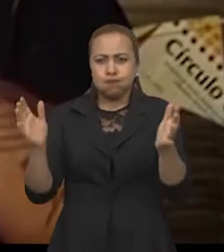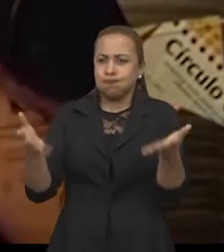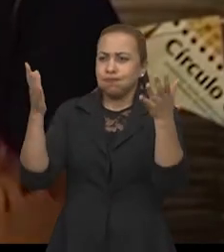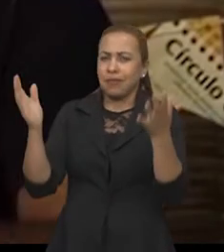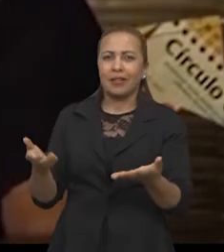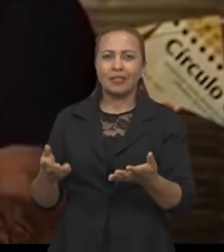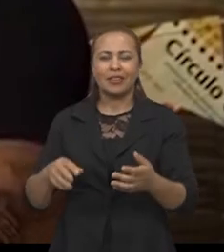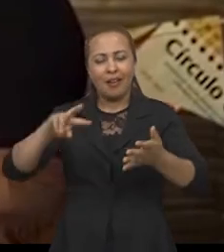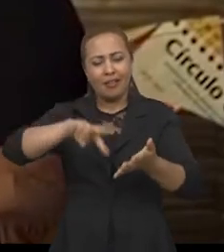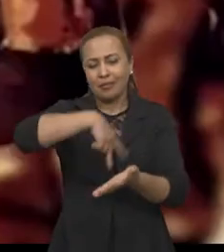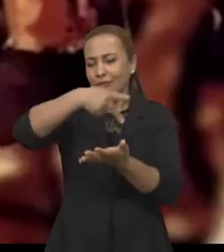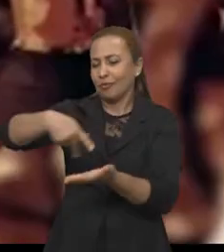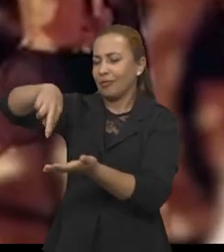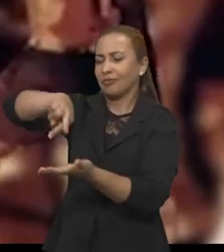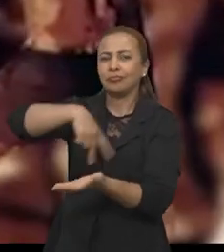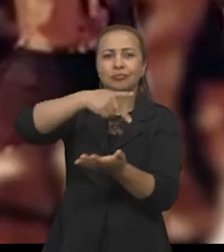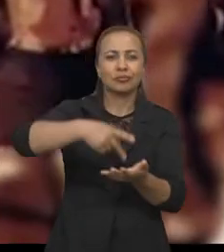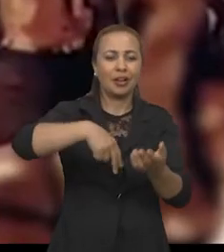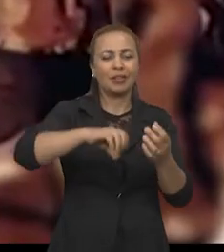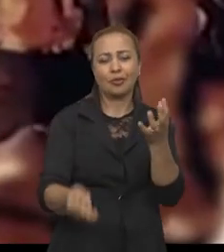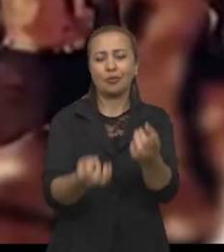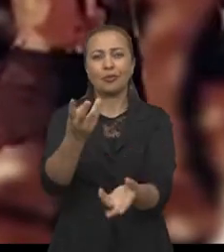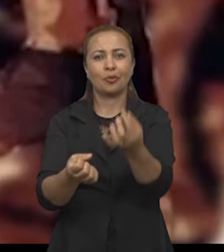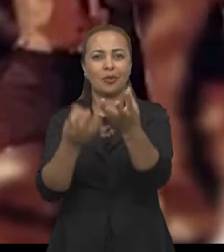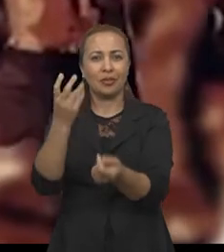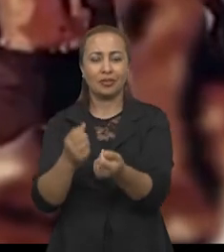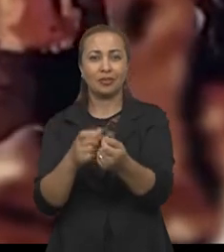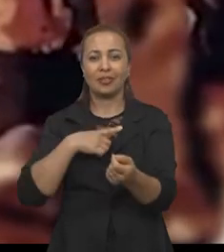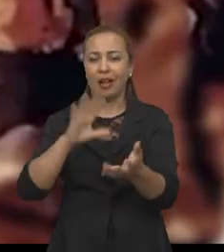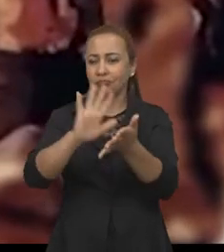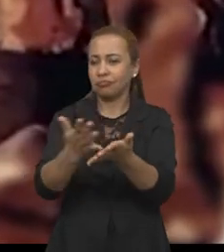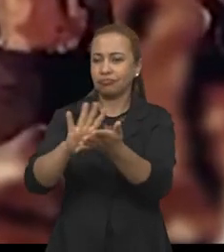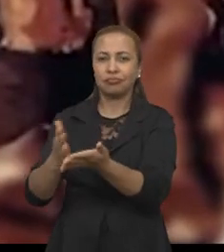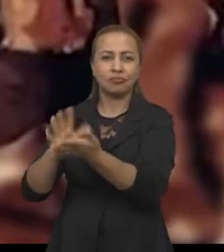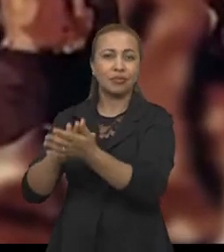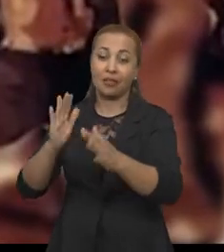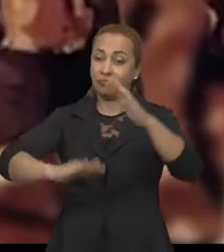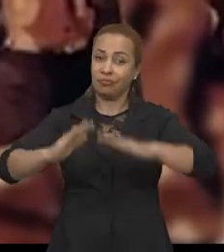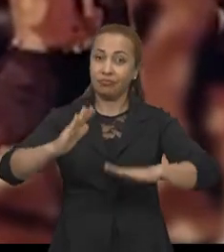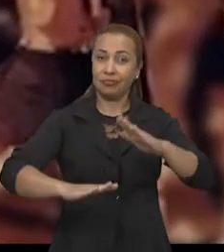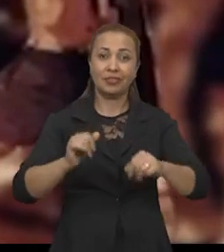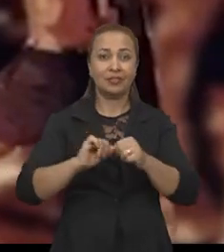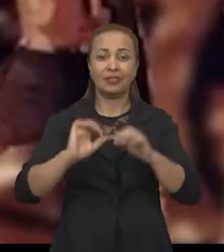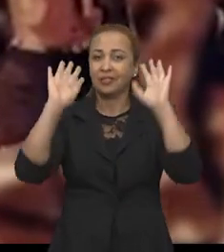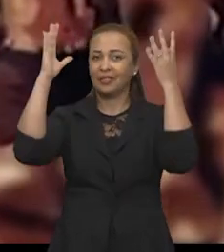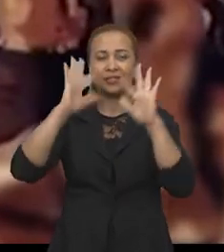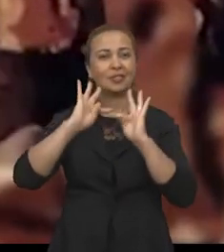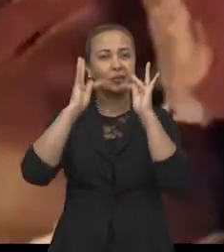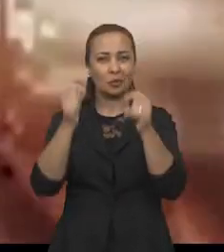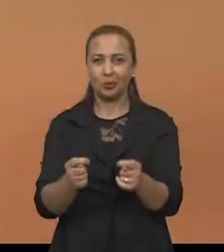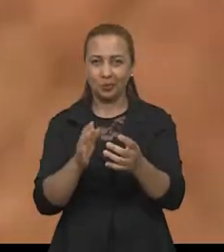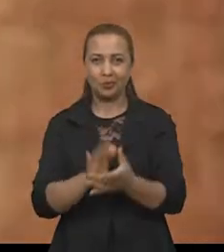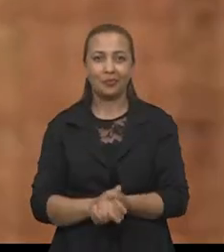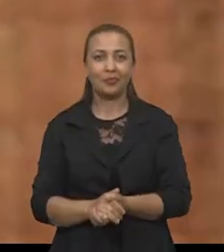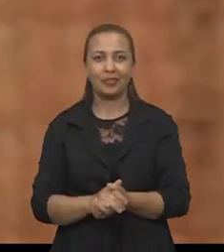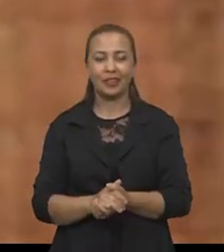né, dançando em torno da fogueira, balançando o maracá, tocando nossos tambores e fazendo os festejos